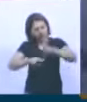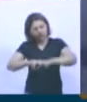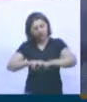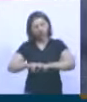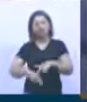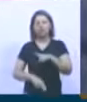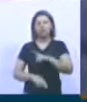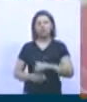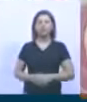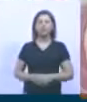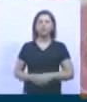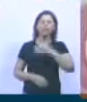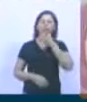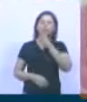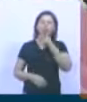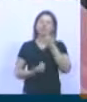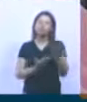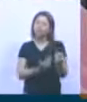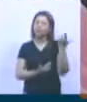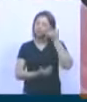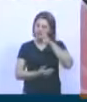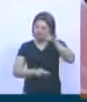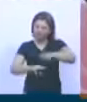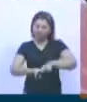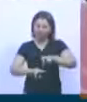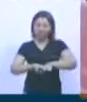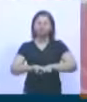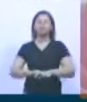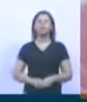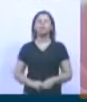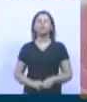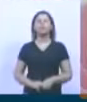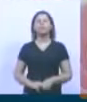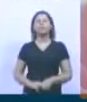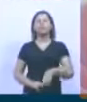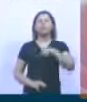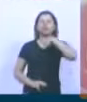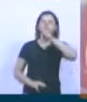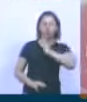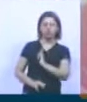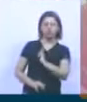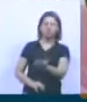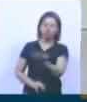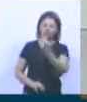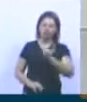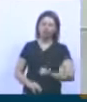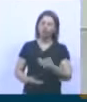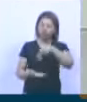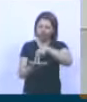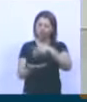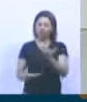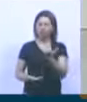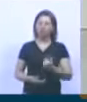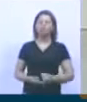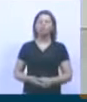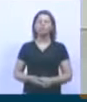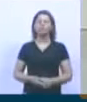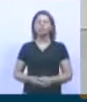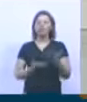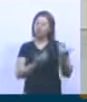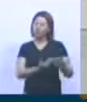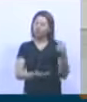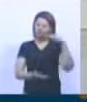in his bed. E ele sentou. I said, come down from your bed. E eu disse, desce da cama. He came down. E ele desceu.